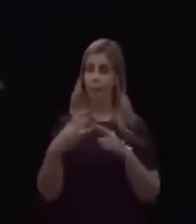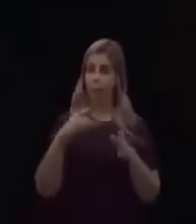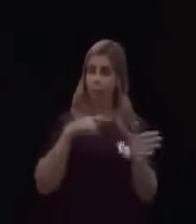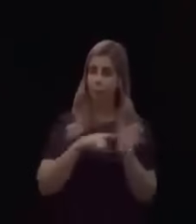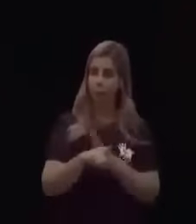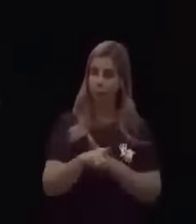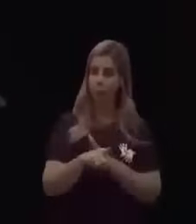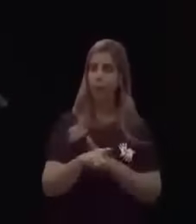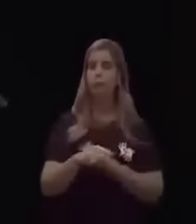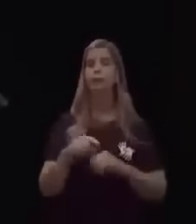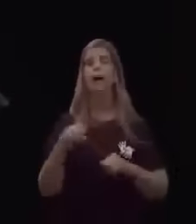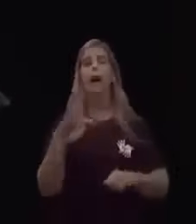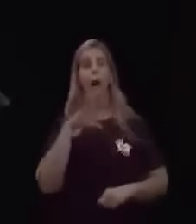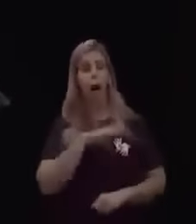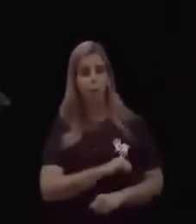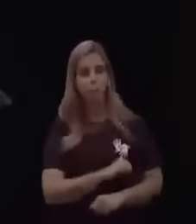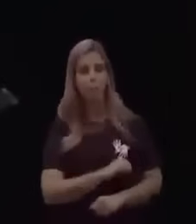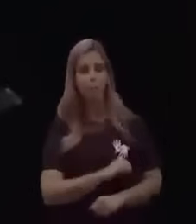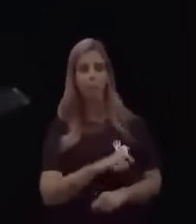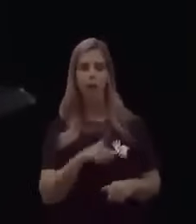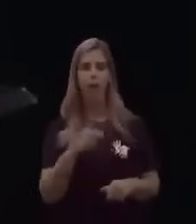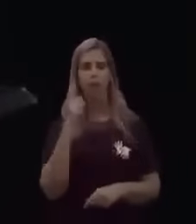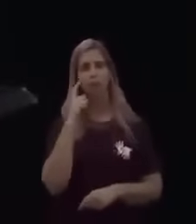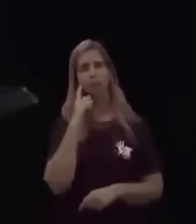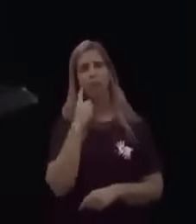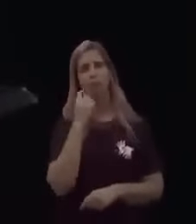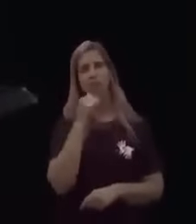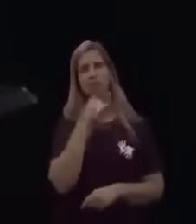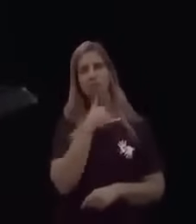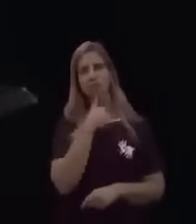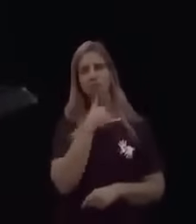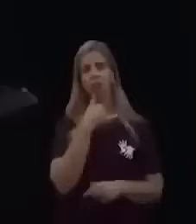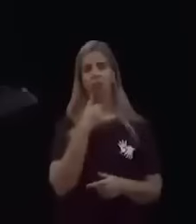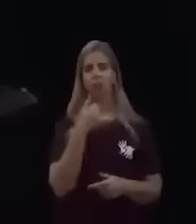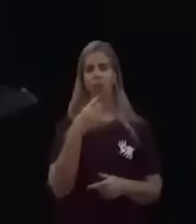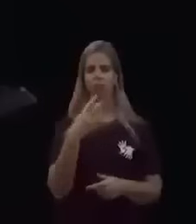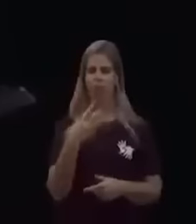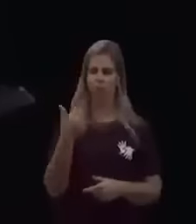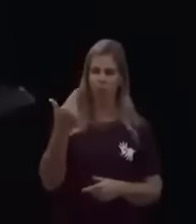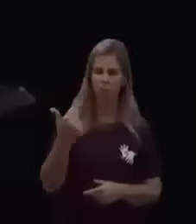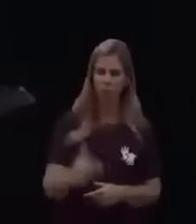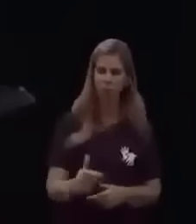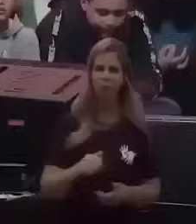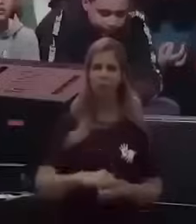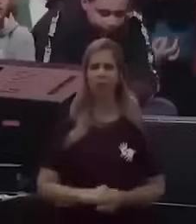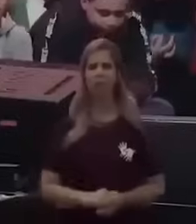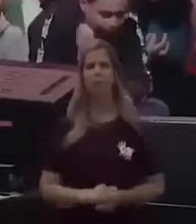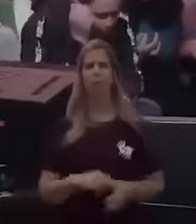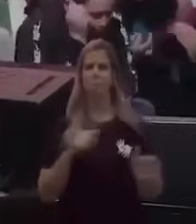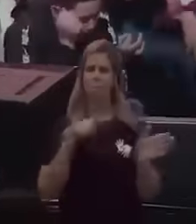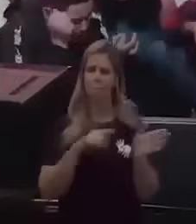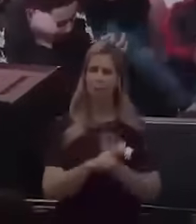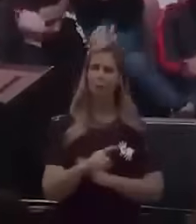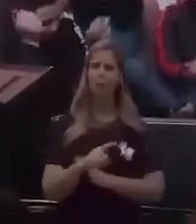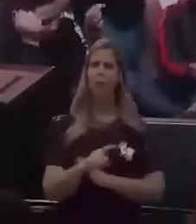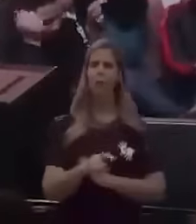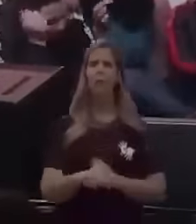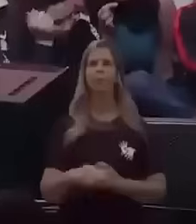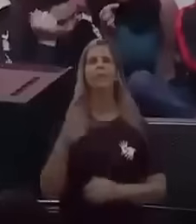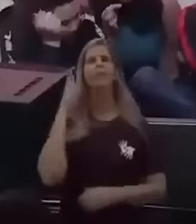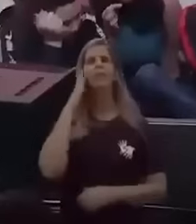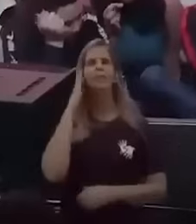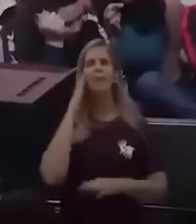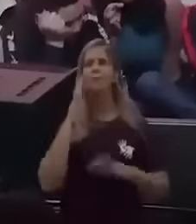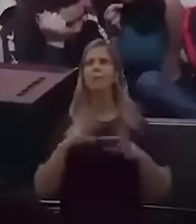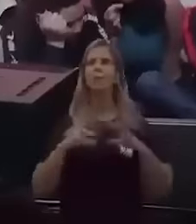de João, tu me amas? Ele ficou triste, terceira vez: sim, Senhor, tu sabes todas as coisas, tu sabes